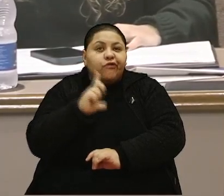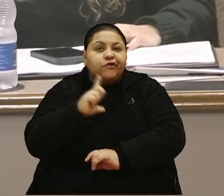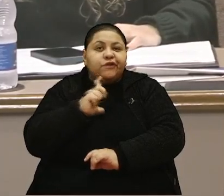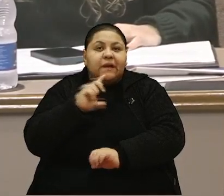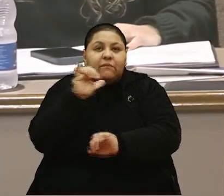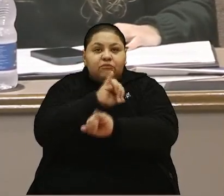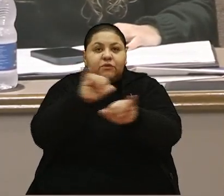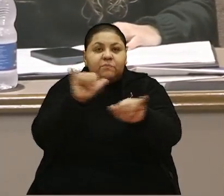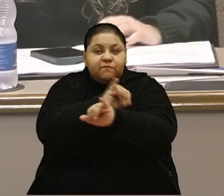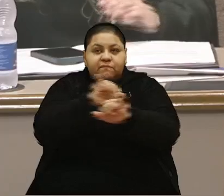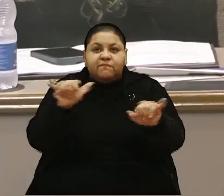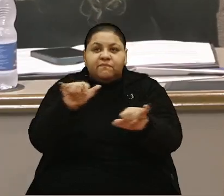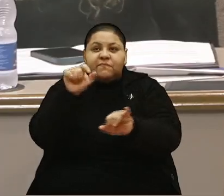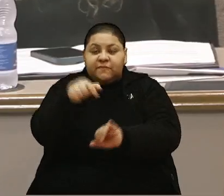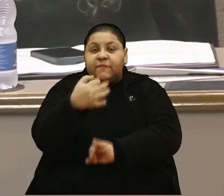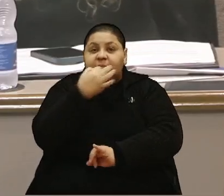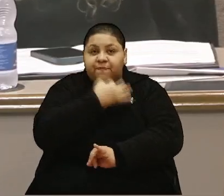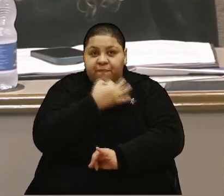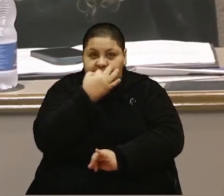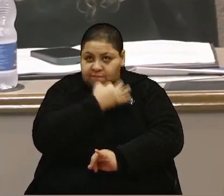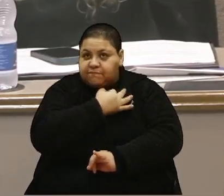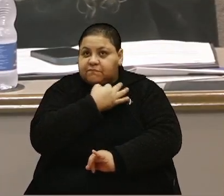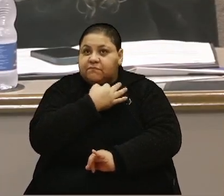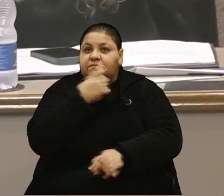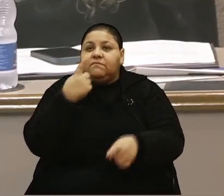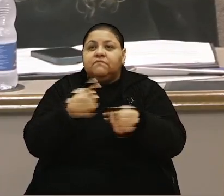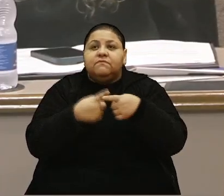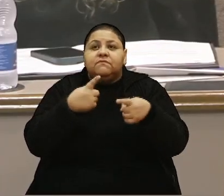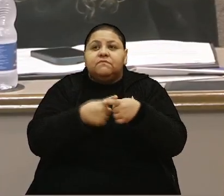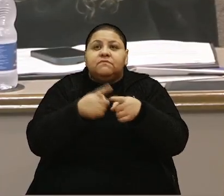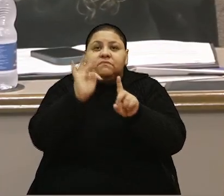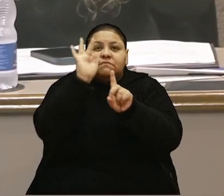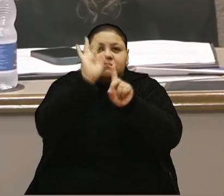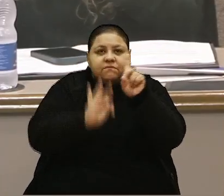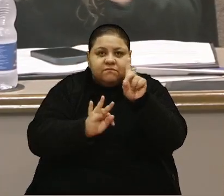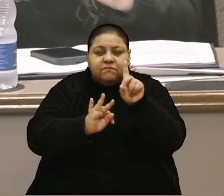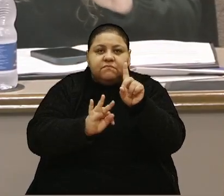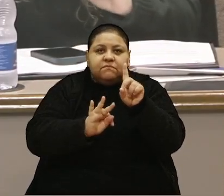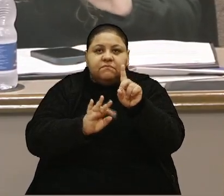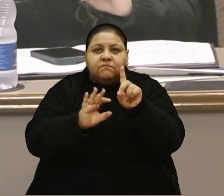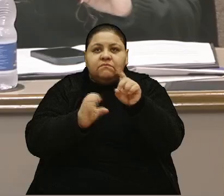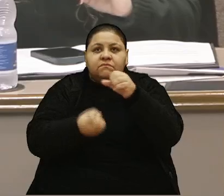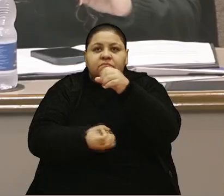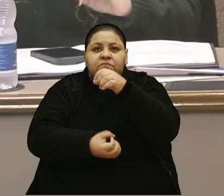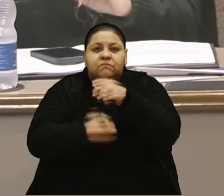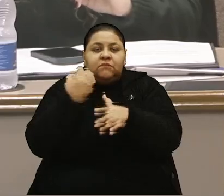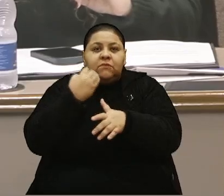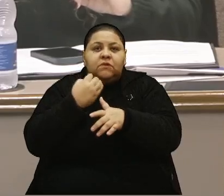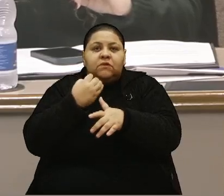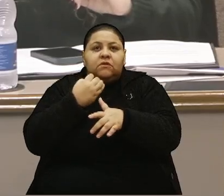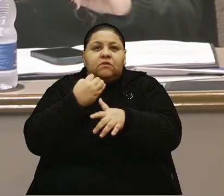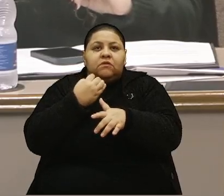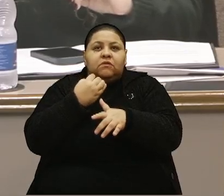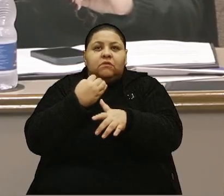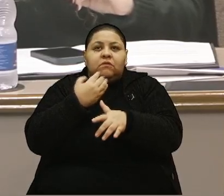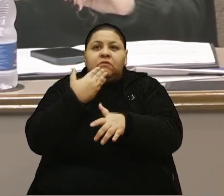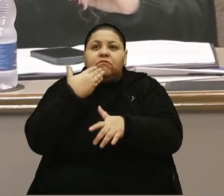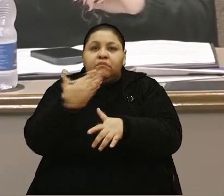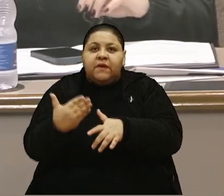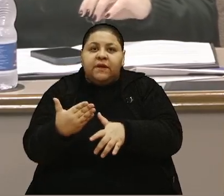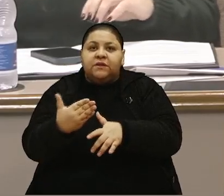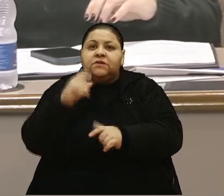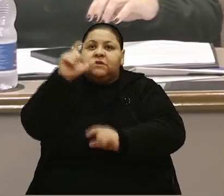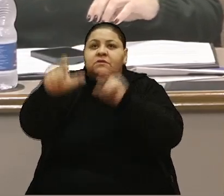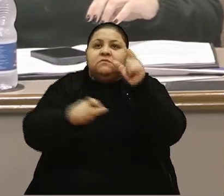notícia aqui hoje pela Caxias. Por conta das baixas temperaturas, Fundação de Assistência Social intensifica abordagens a pessoas em situação de